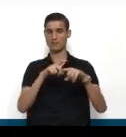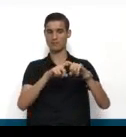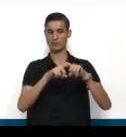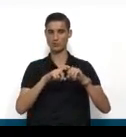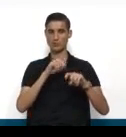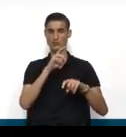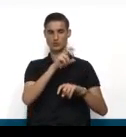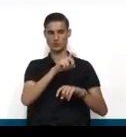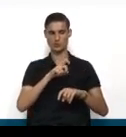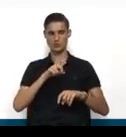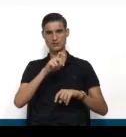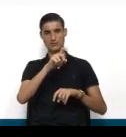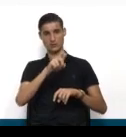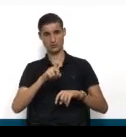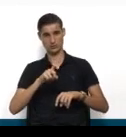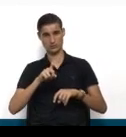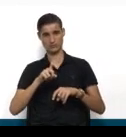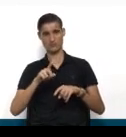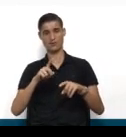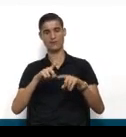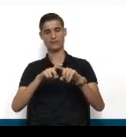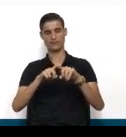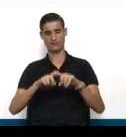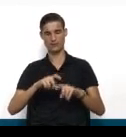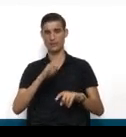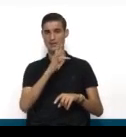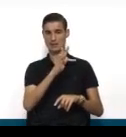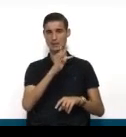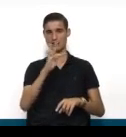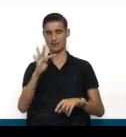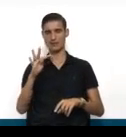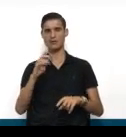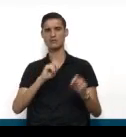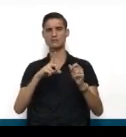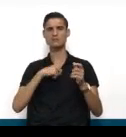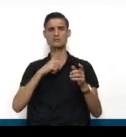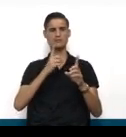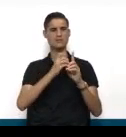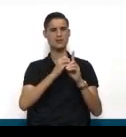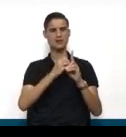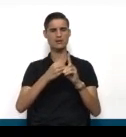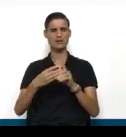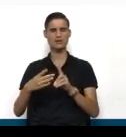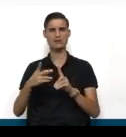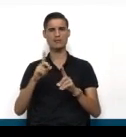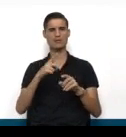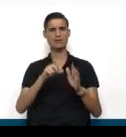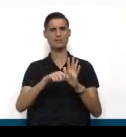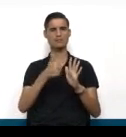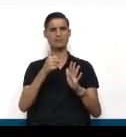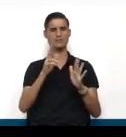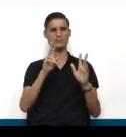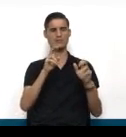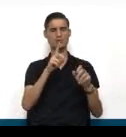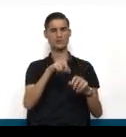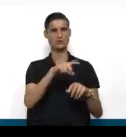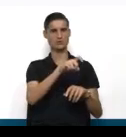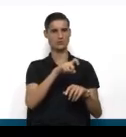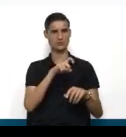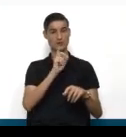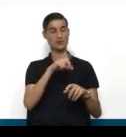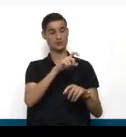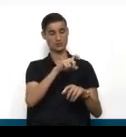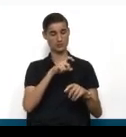de x vezes t de t, como que eu faço? Quem é a derivada primeira em relação a x? x'